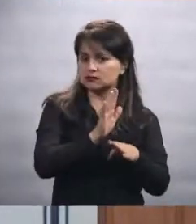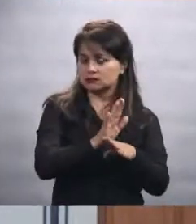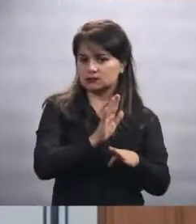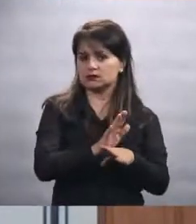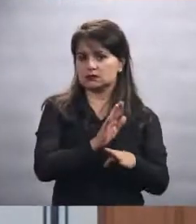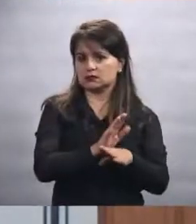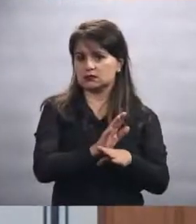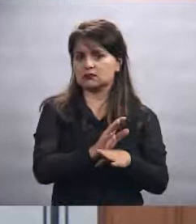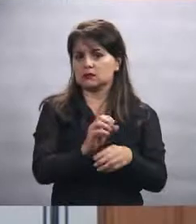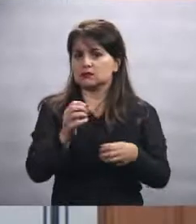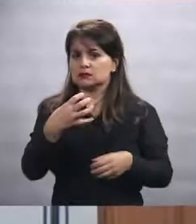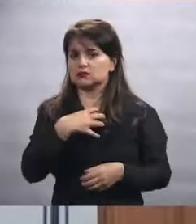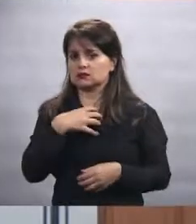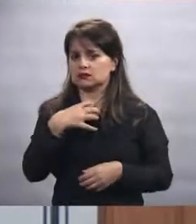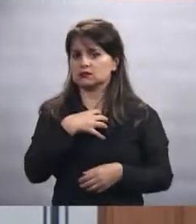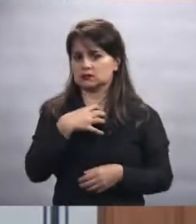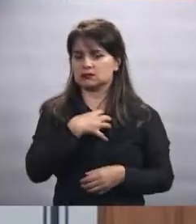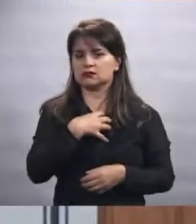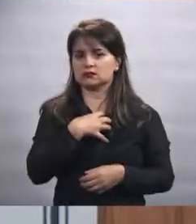forma